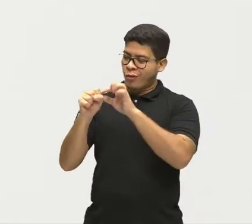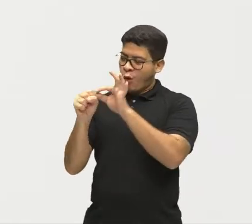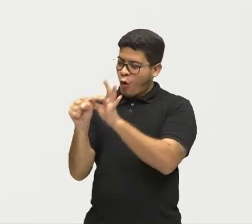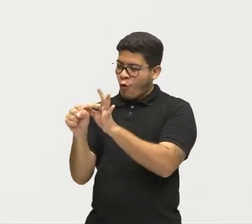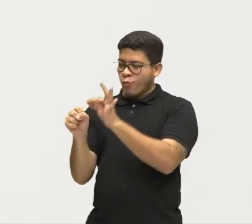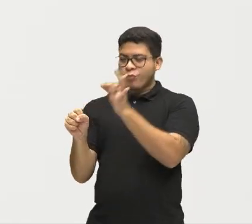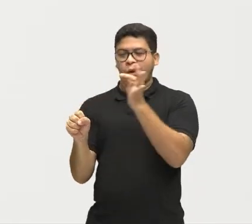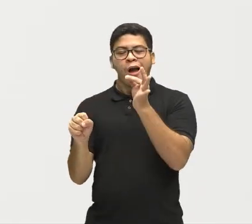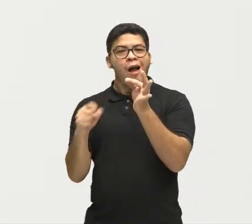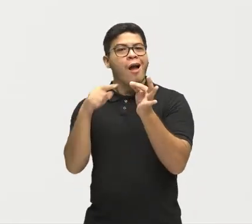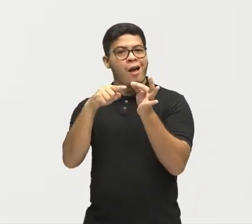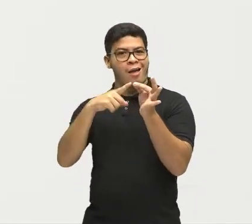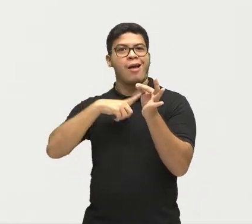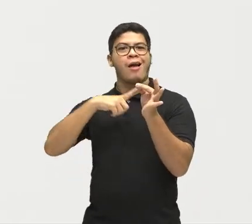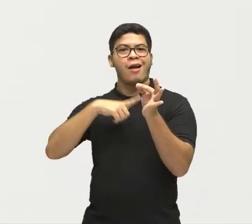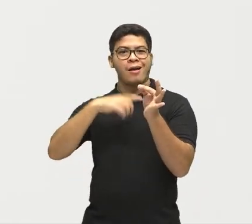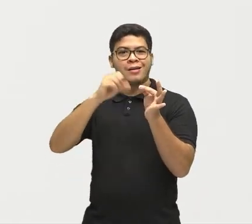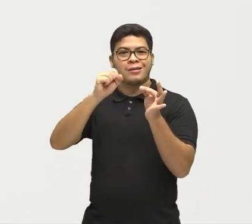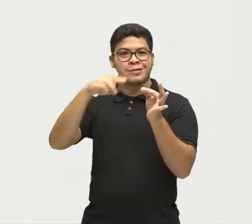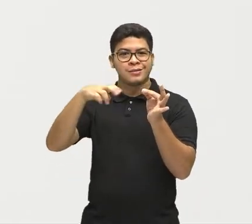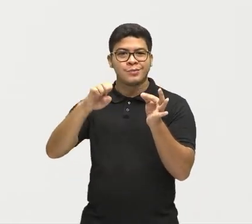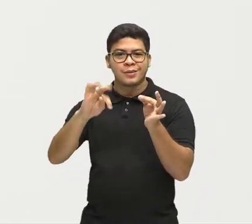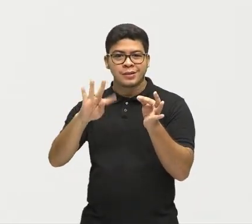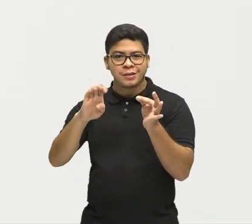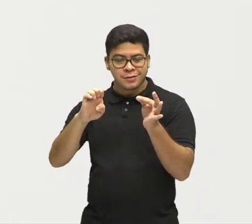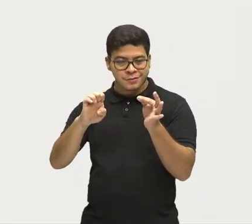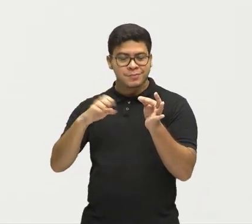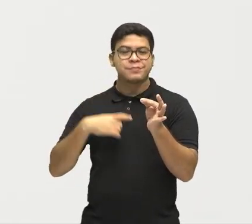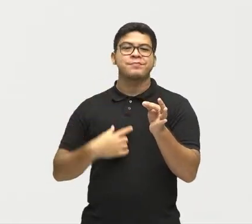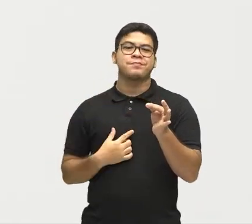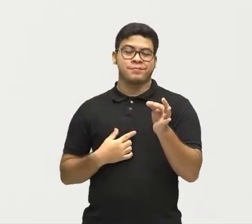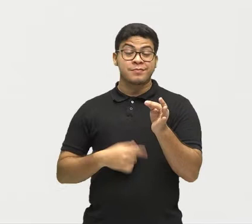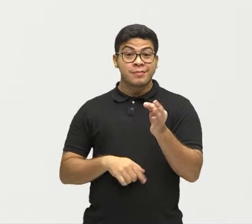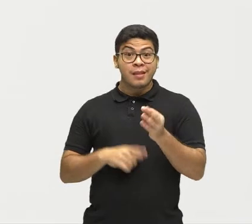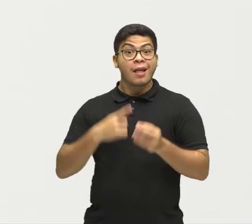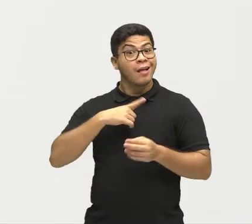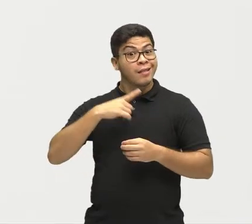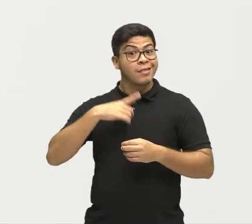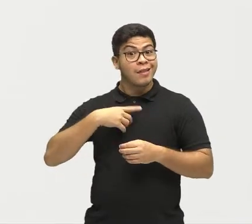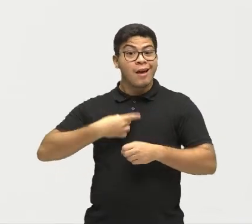fruto, a gente se alimenta da parte do